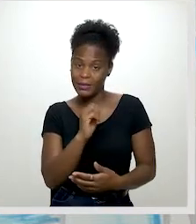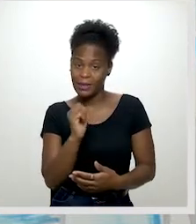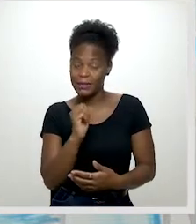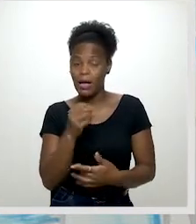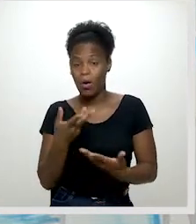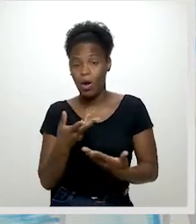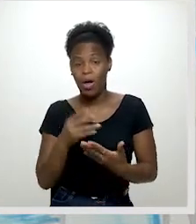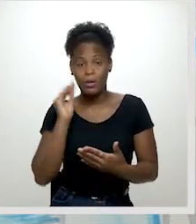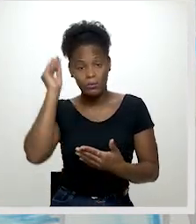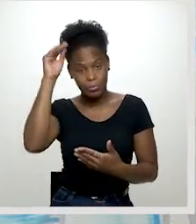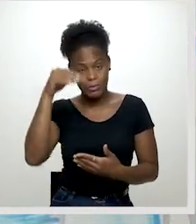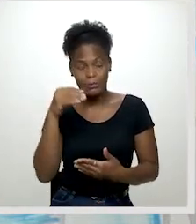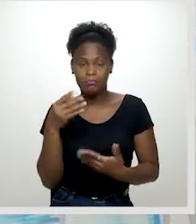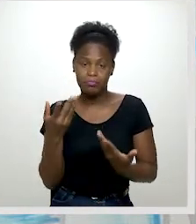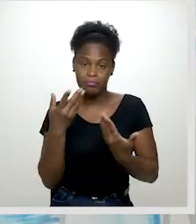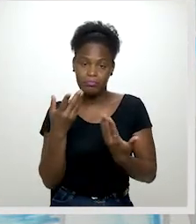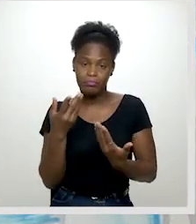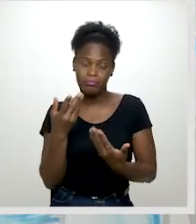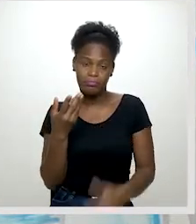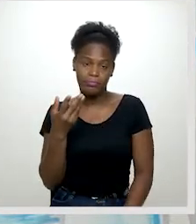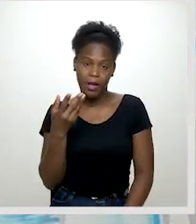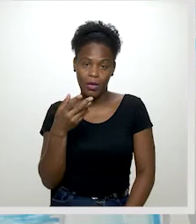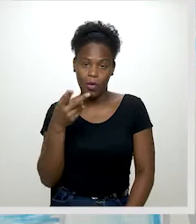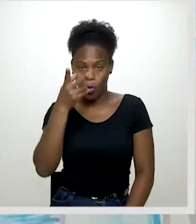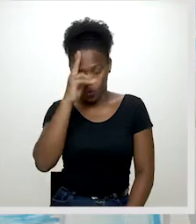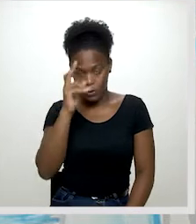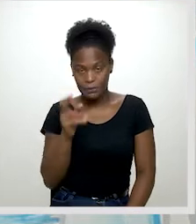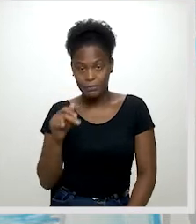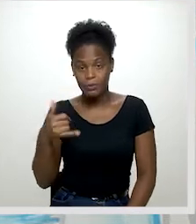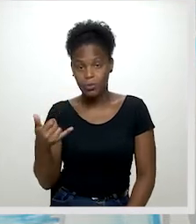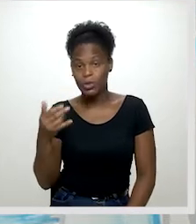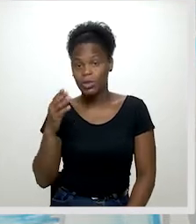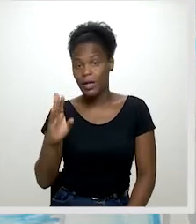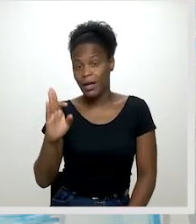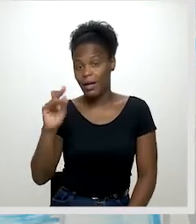Russa, e John Haldane, da Inglaterra.